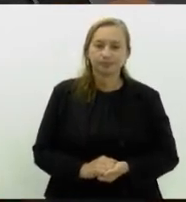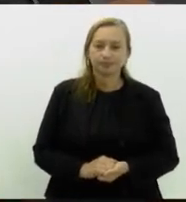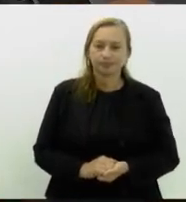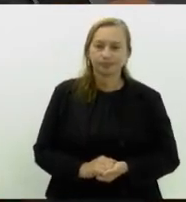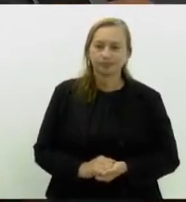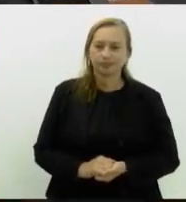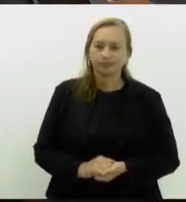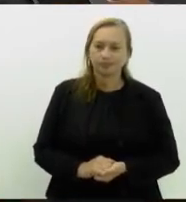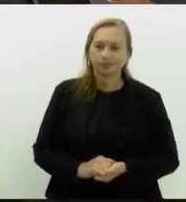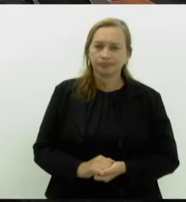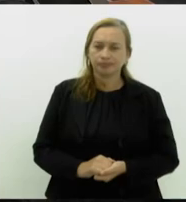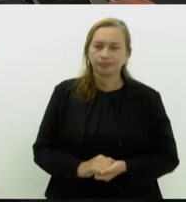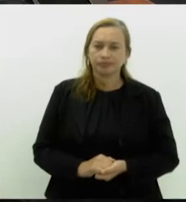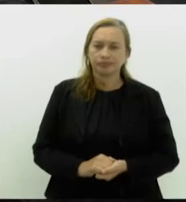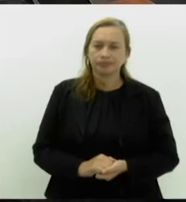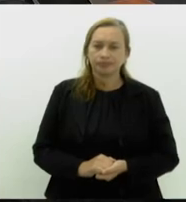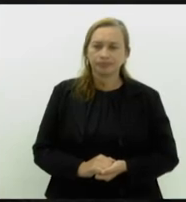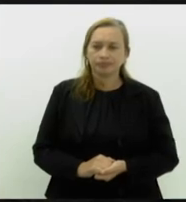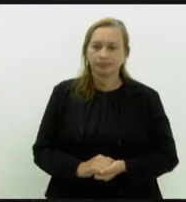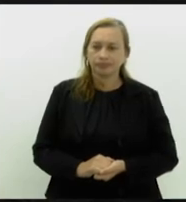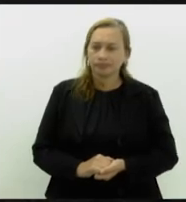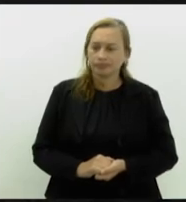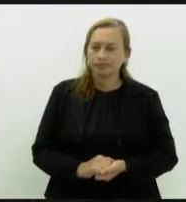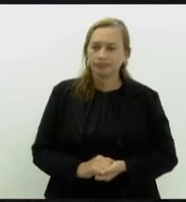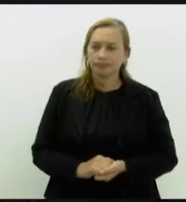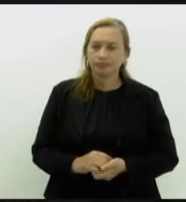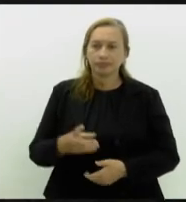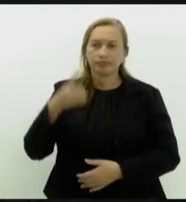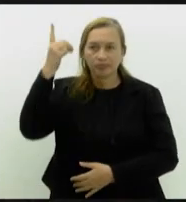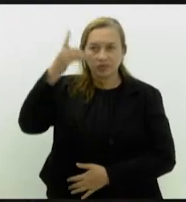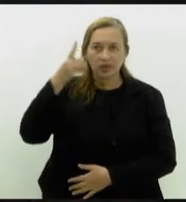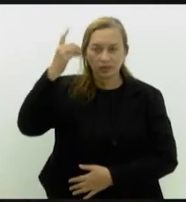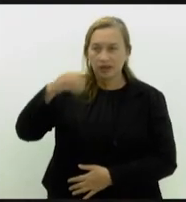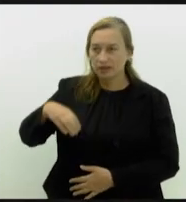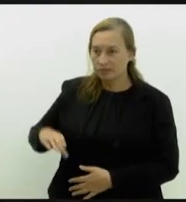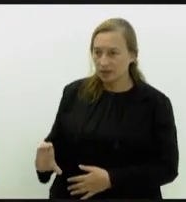Muito obrigado, deputado Mink. Deputada Dani, por favor. Oi? Votou já?